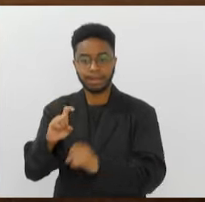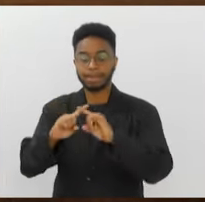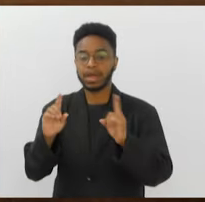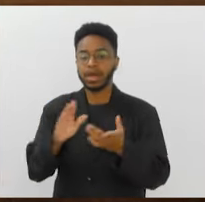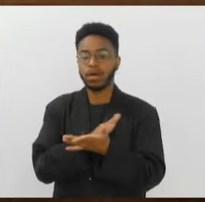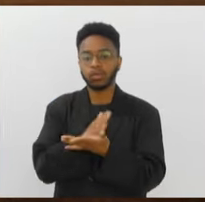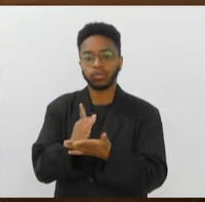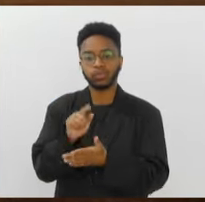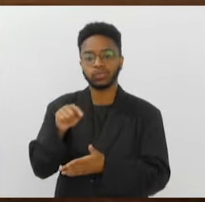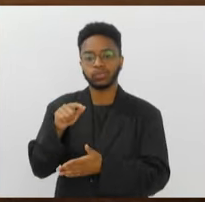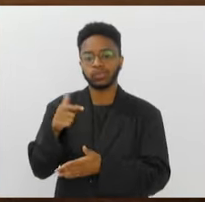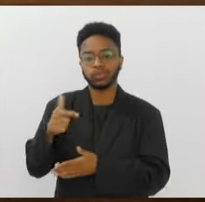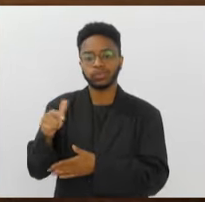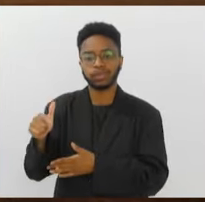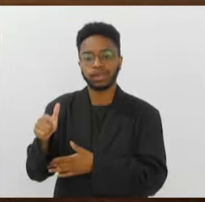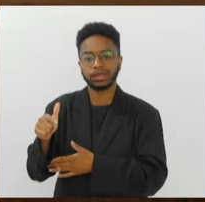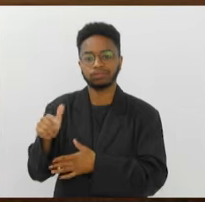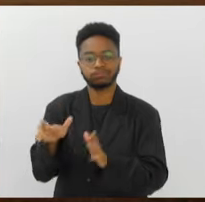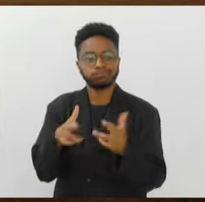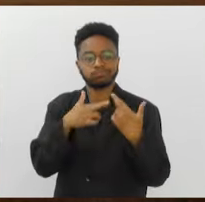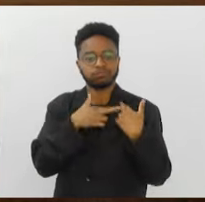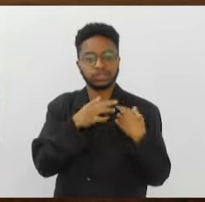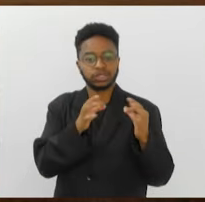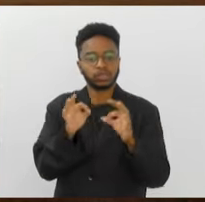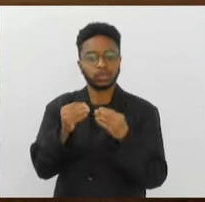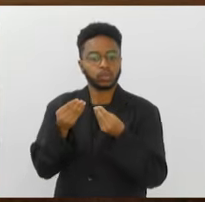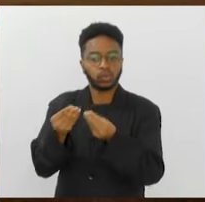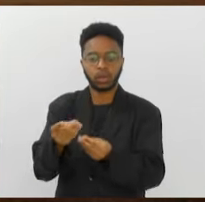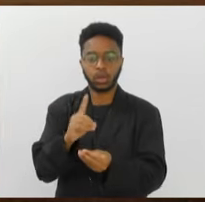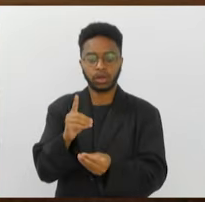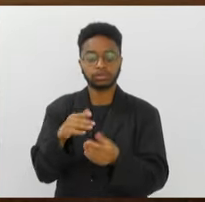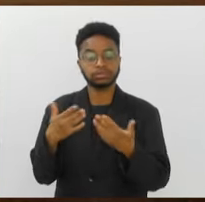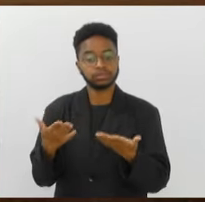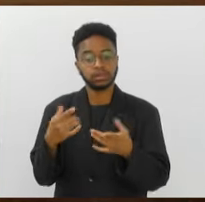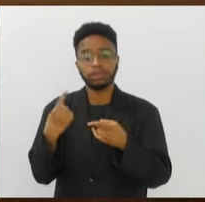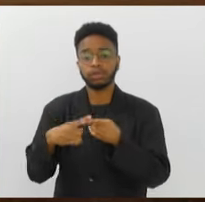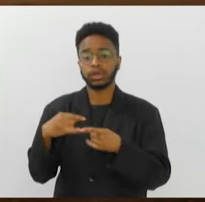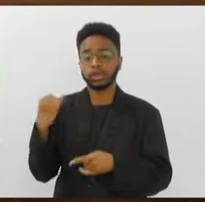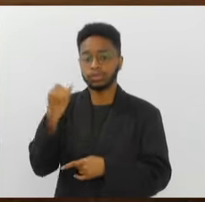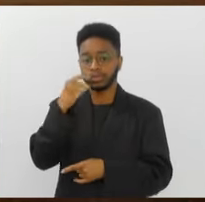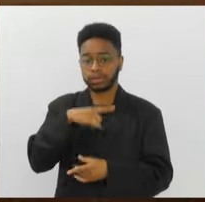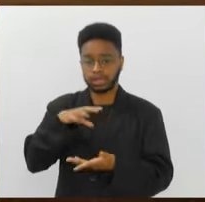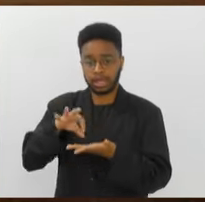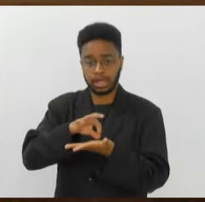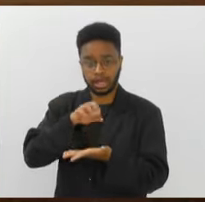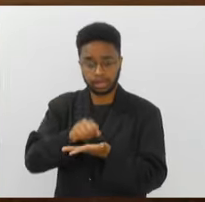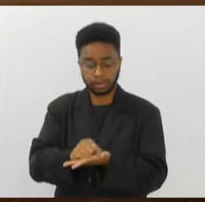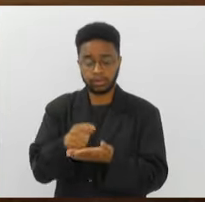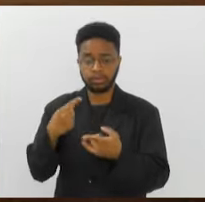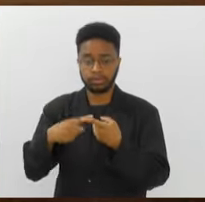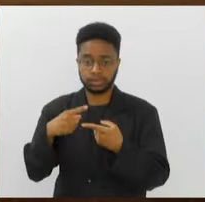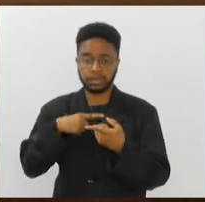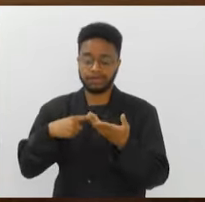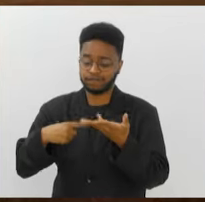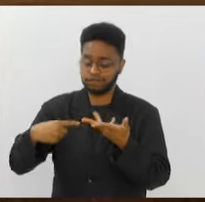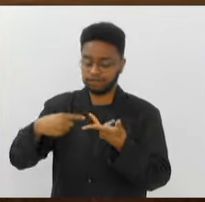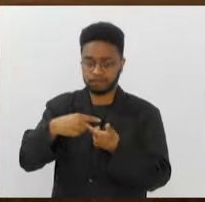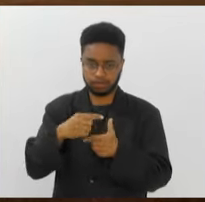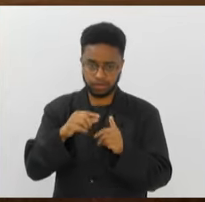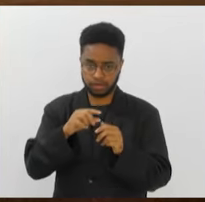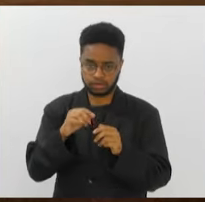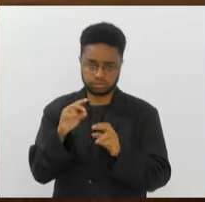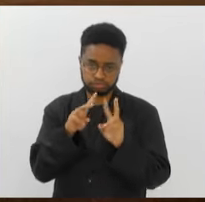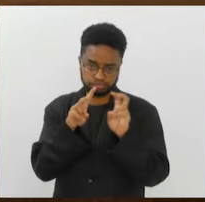atribuição. Então, por que que é importante ter esse cadastro? É importante por várias razões. Primeiro, porque